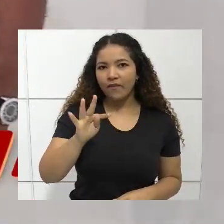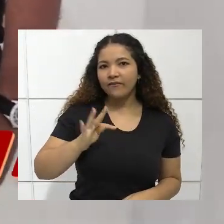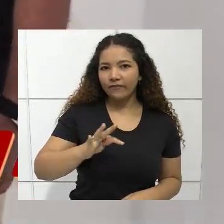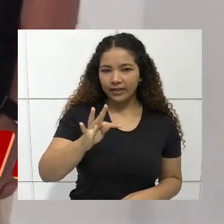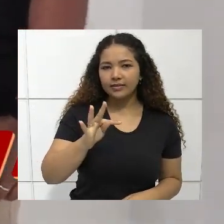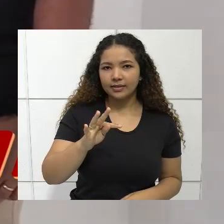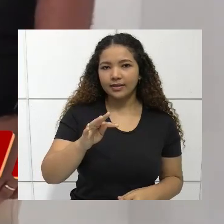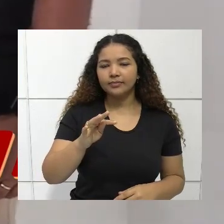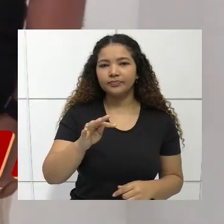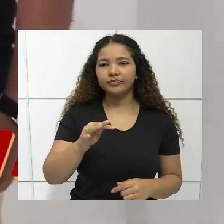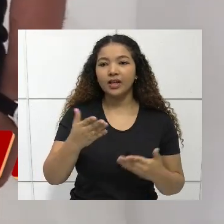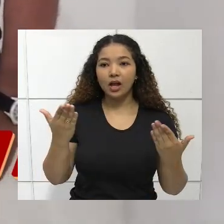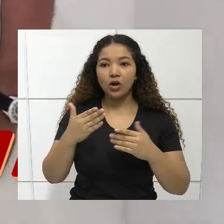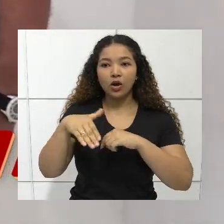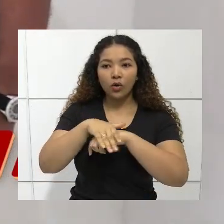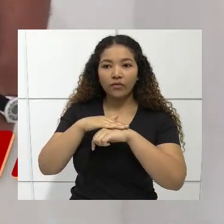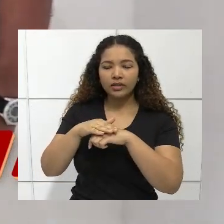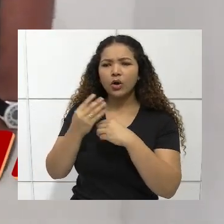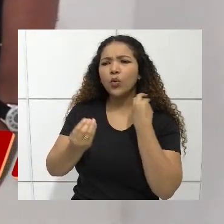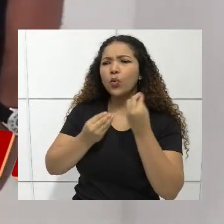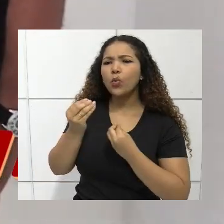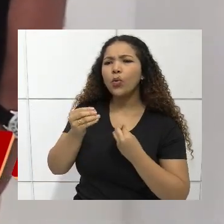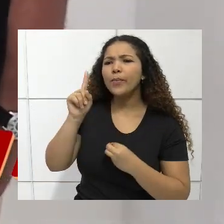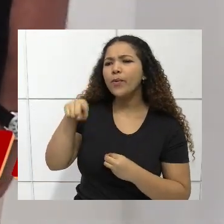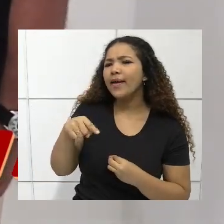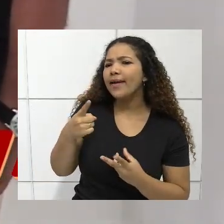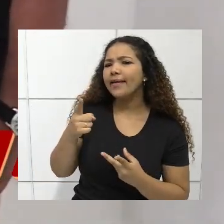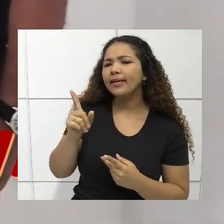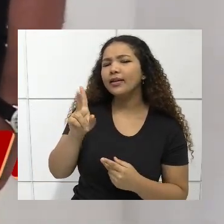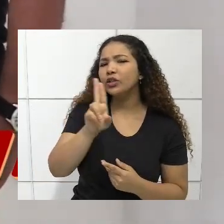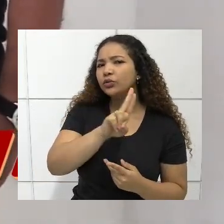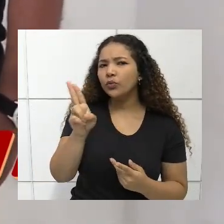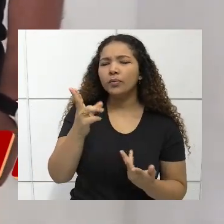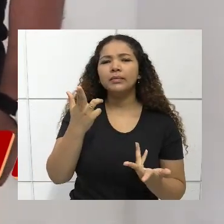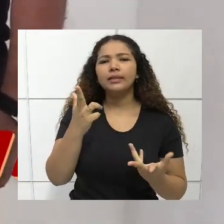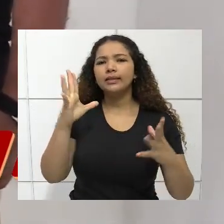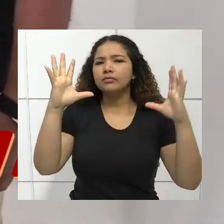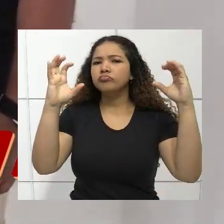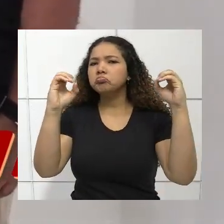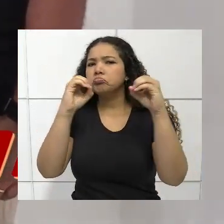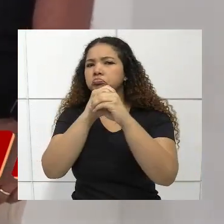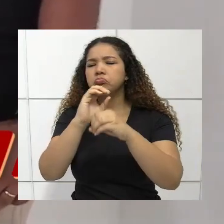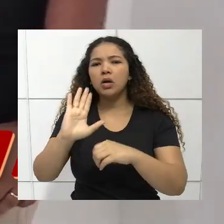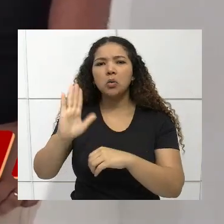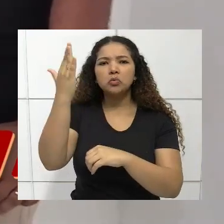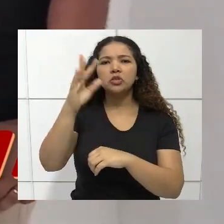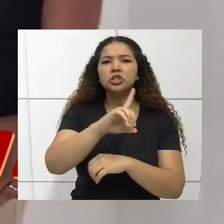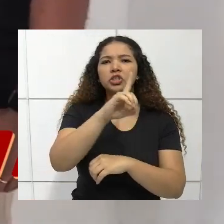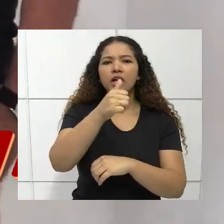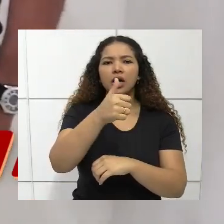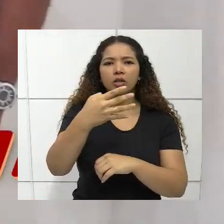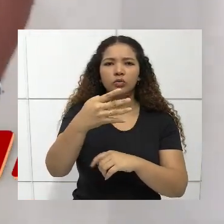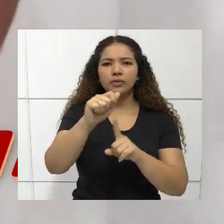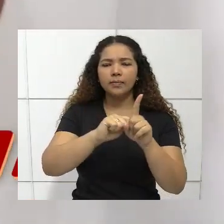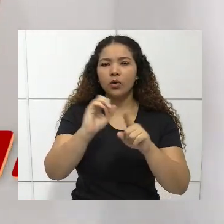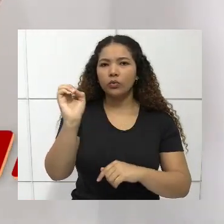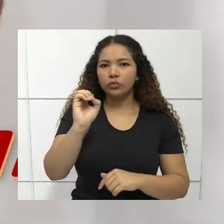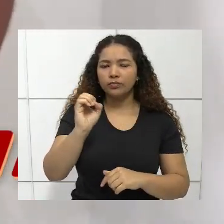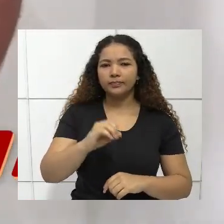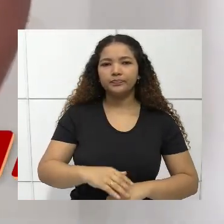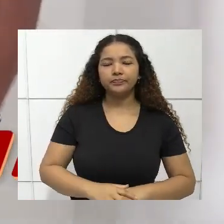Gleison. Gleison, como é que vai ser chamado esse fenômeno que vai acontecer agora no dia 14 de outubro? Bom,